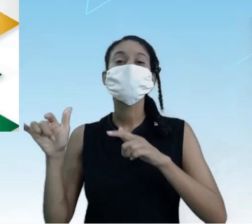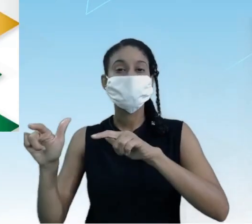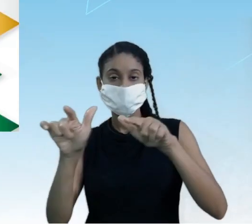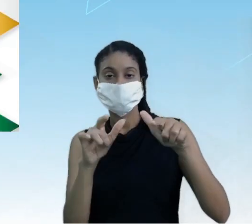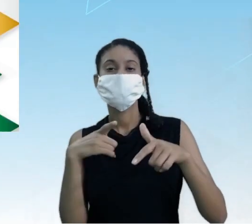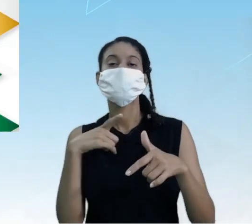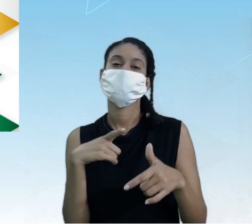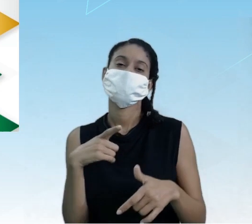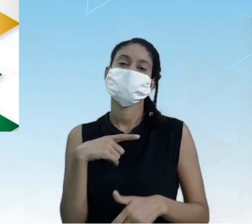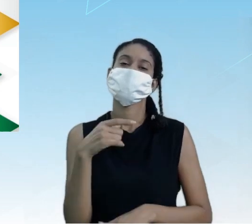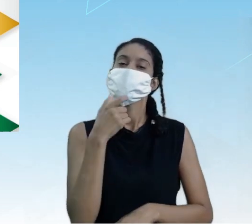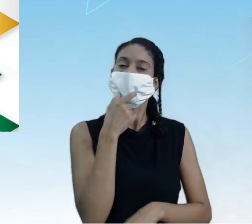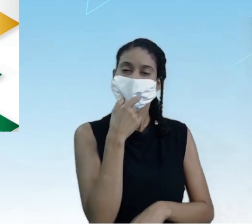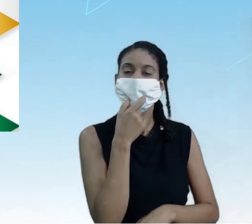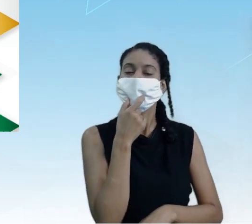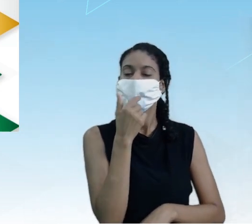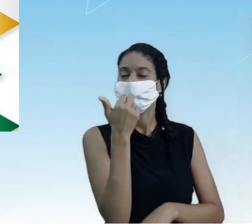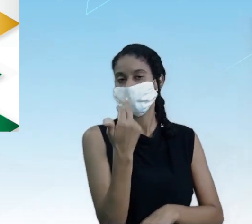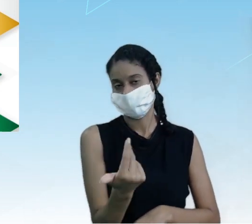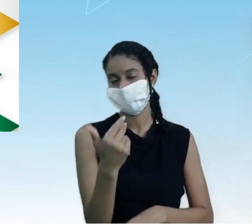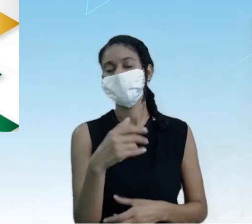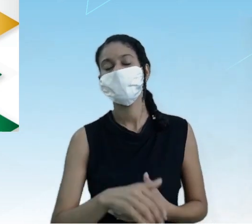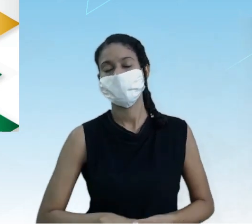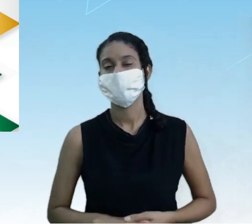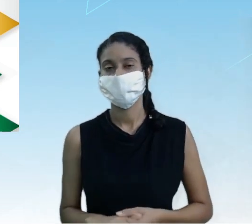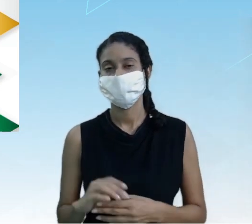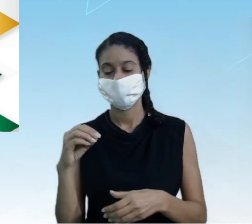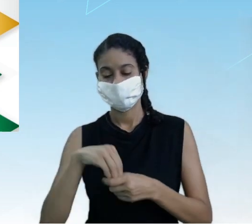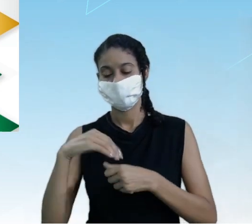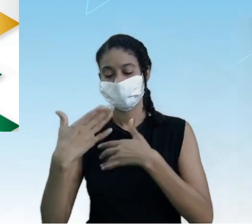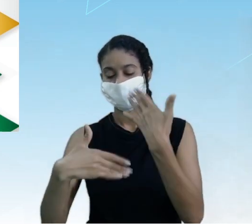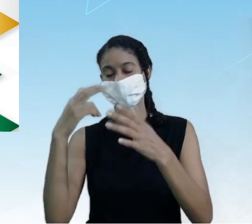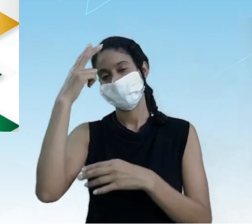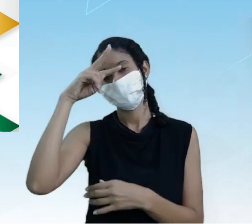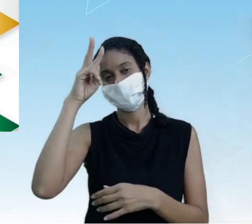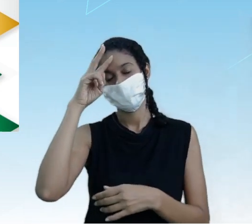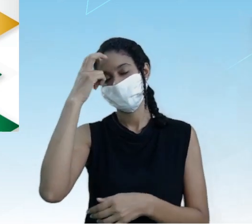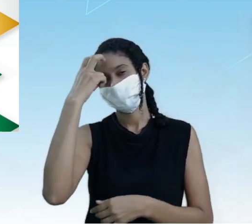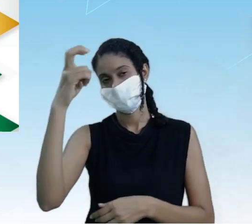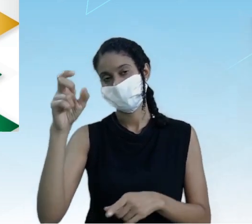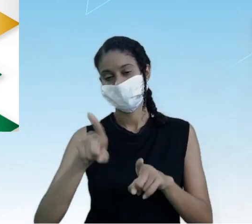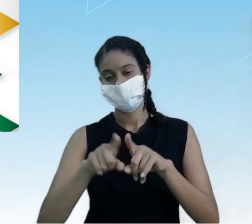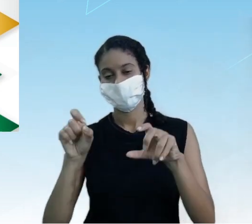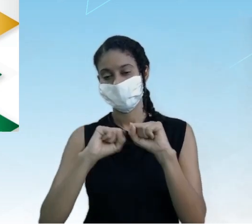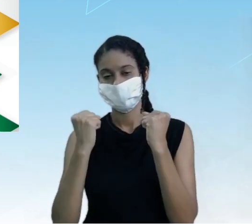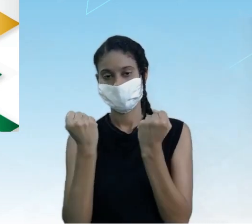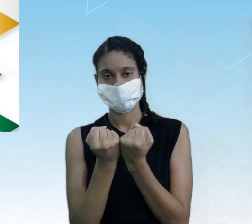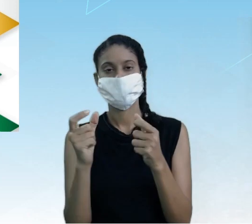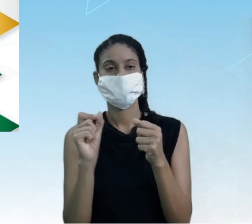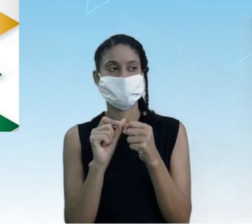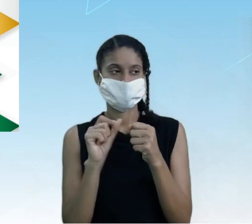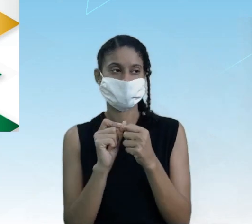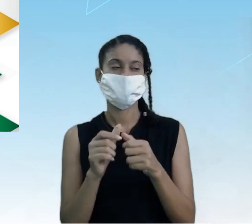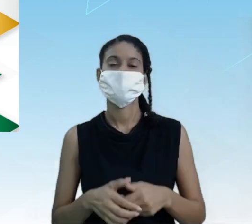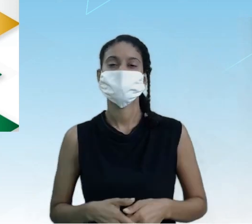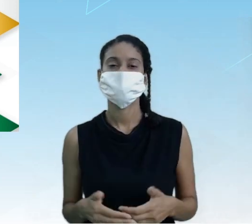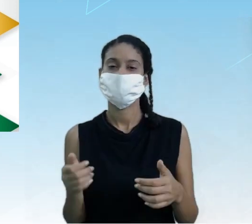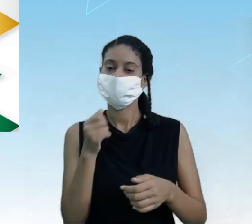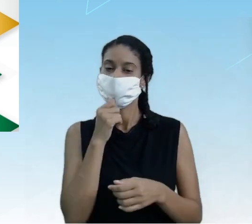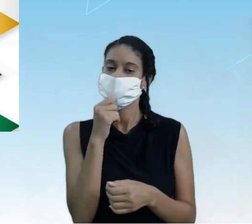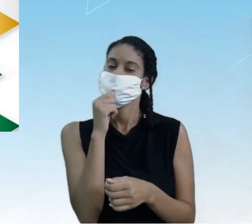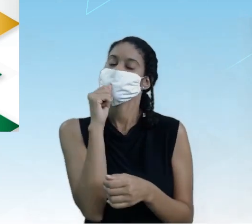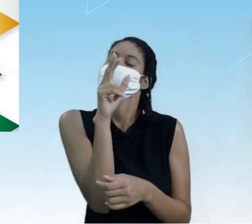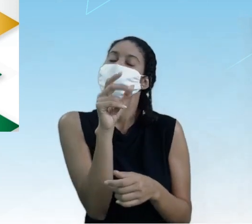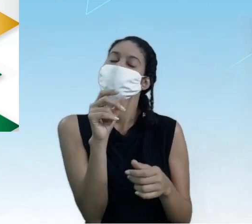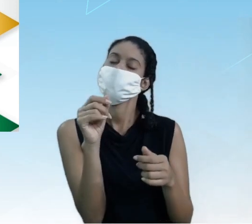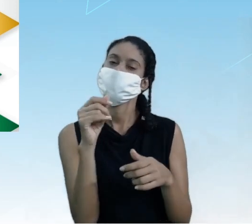que o inglês, enquanto língua e dentro desses processos históricos, culturais e sociais, fizeram parte e ainda fazem